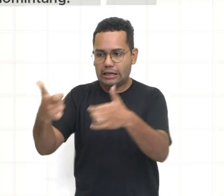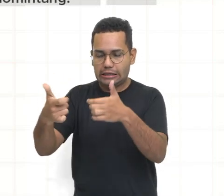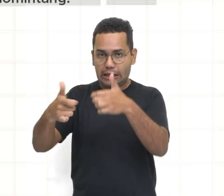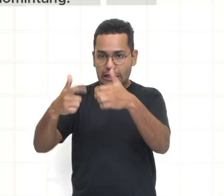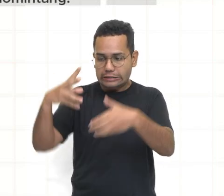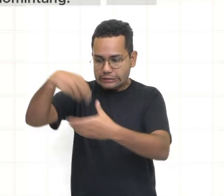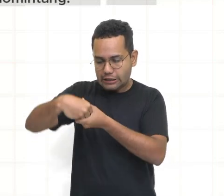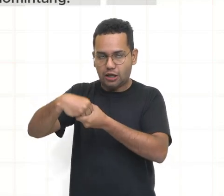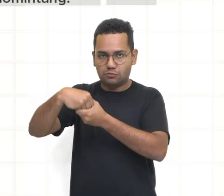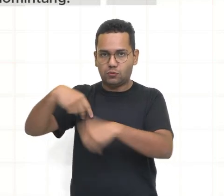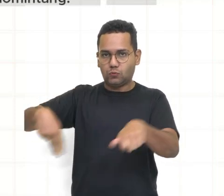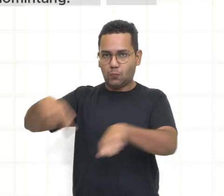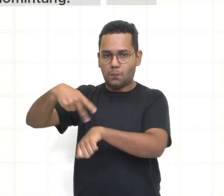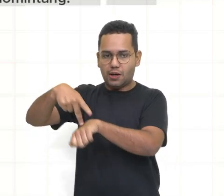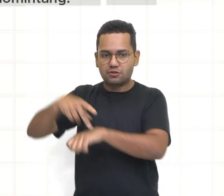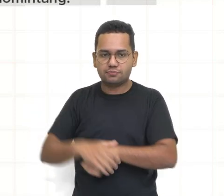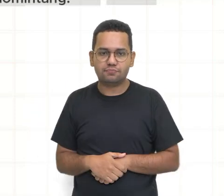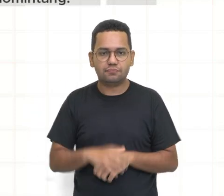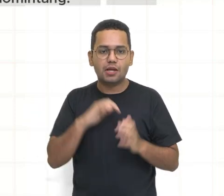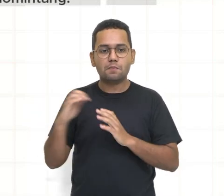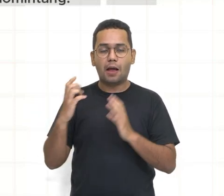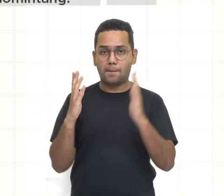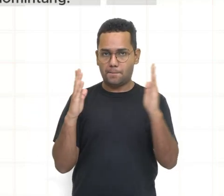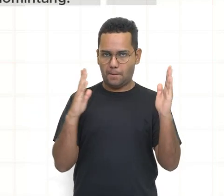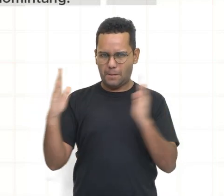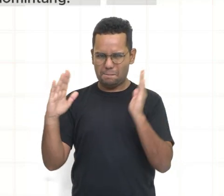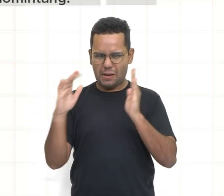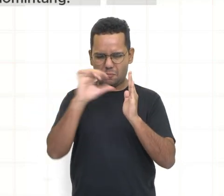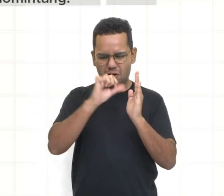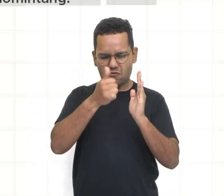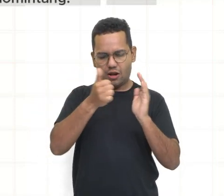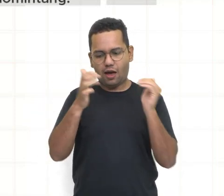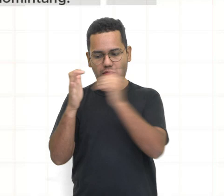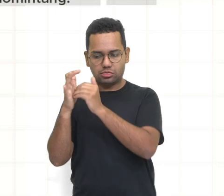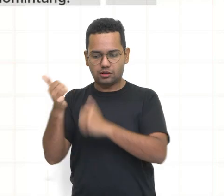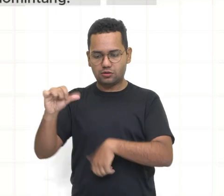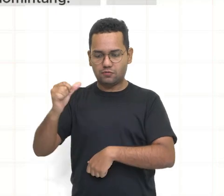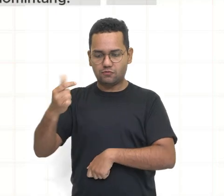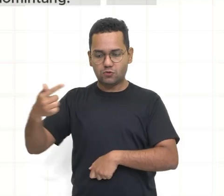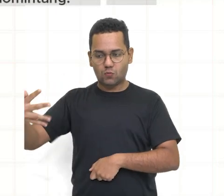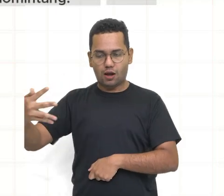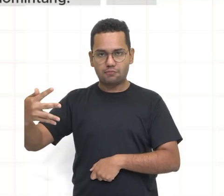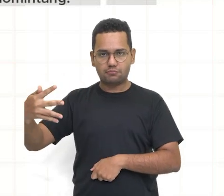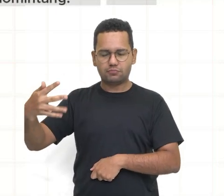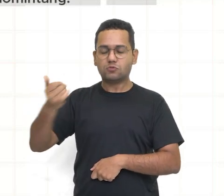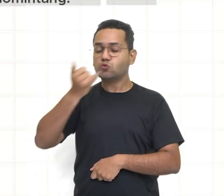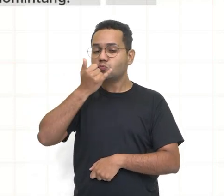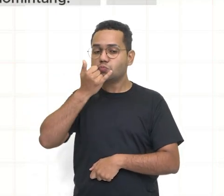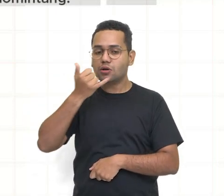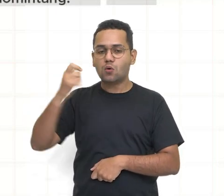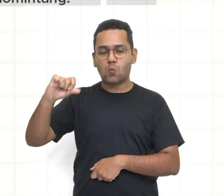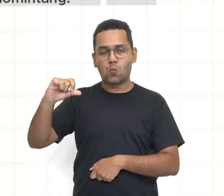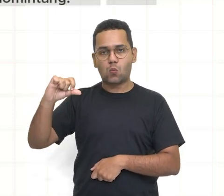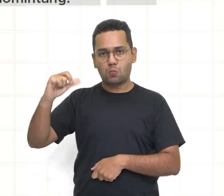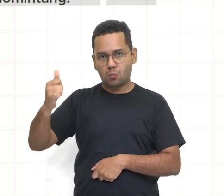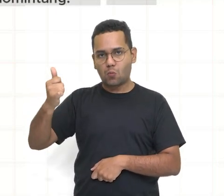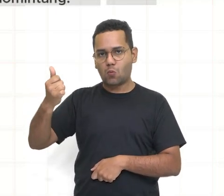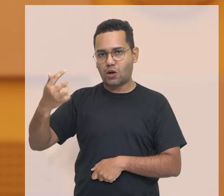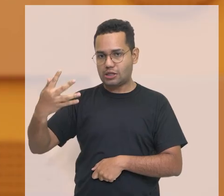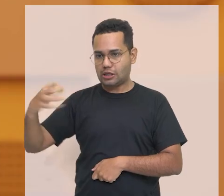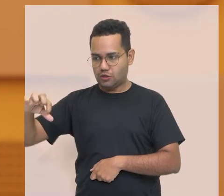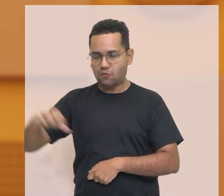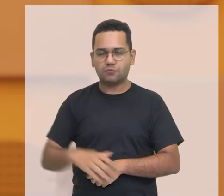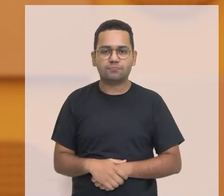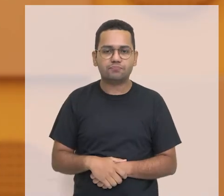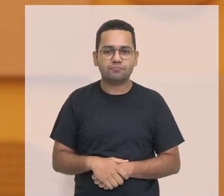durante todo esse período, que vai de 1911 até 1949, o ano da efetiva Revolução